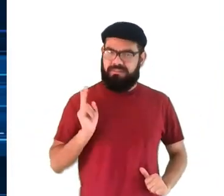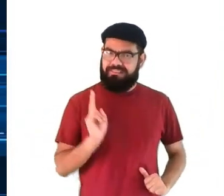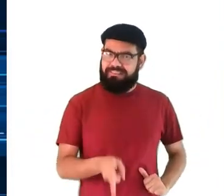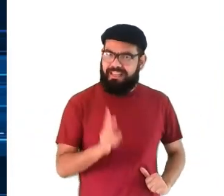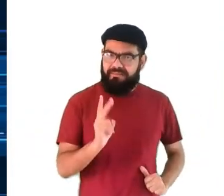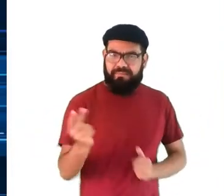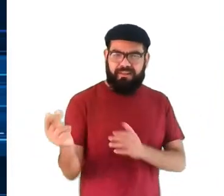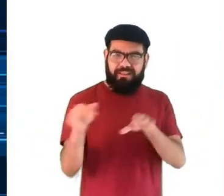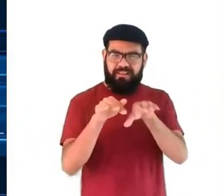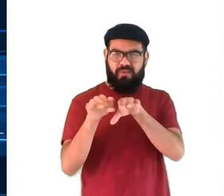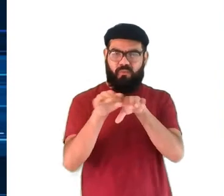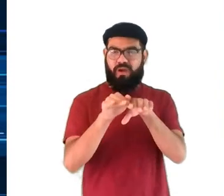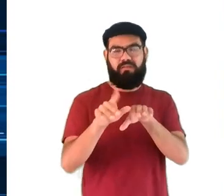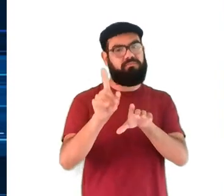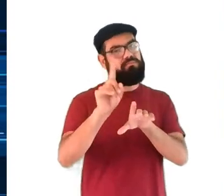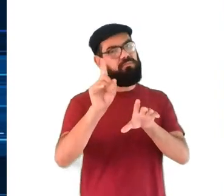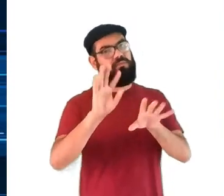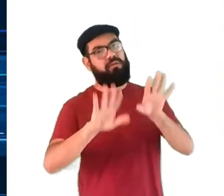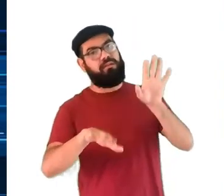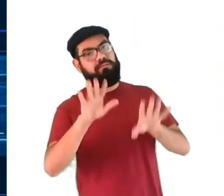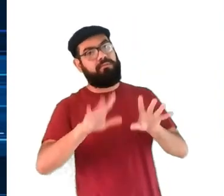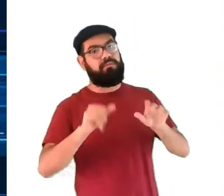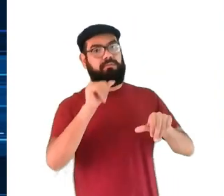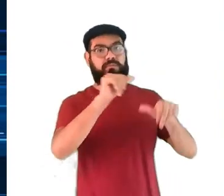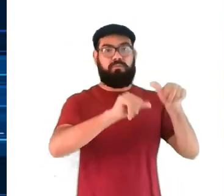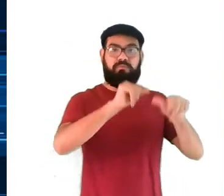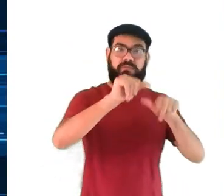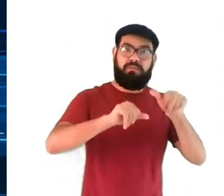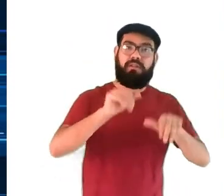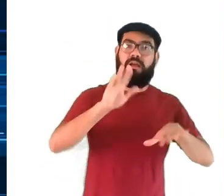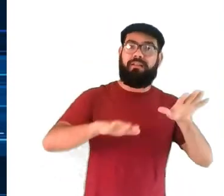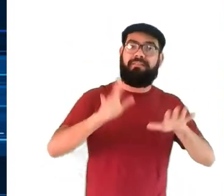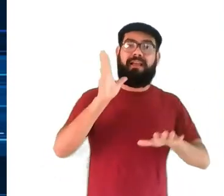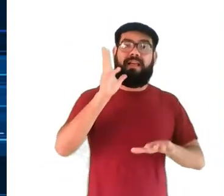mesma maneira. Tem muitas